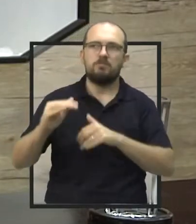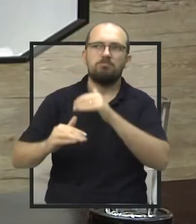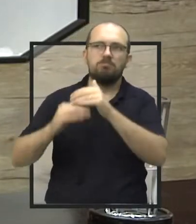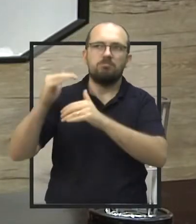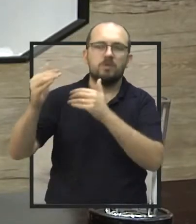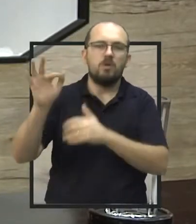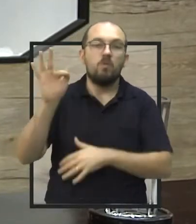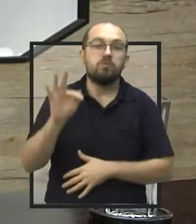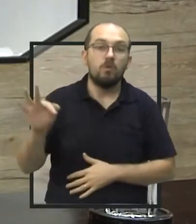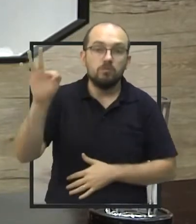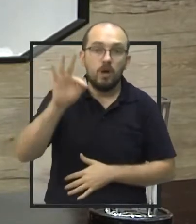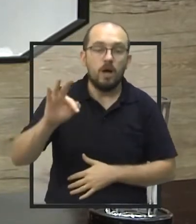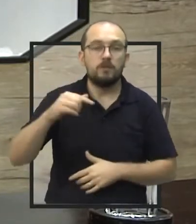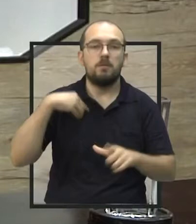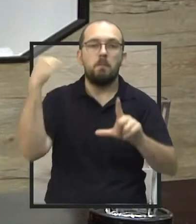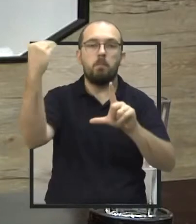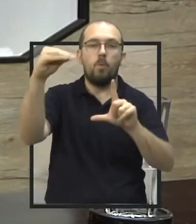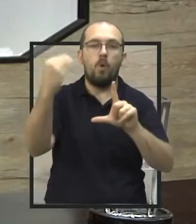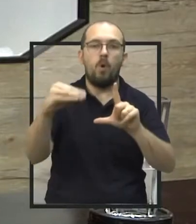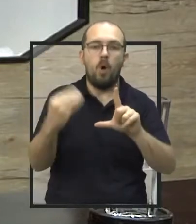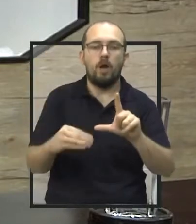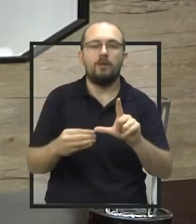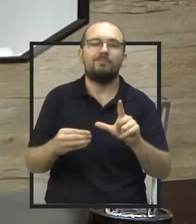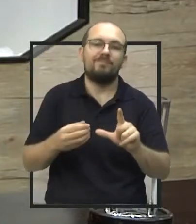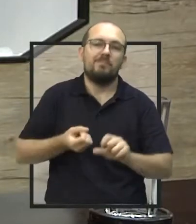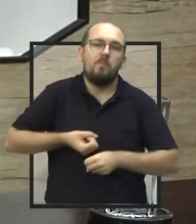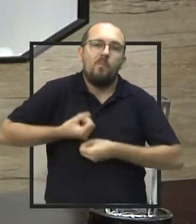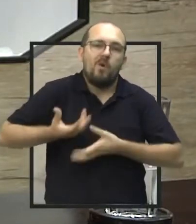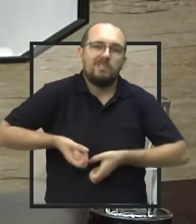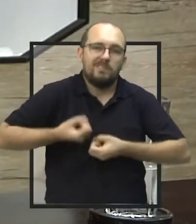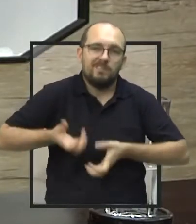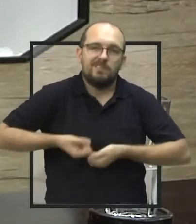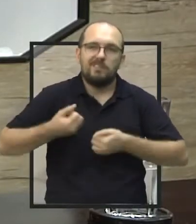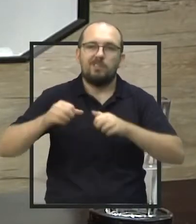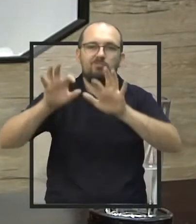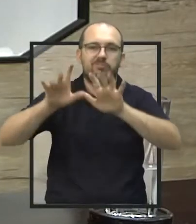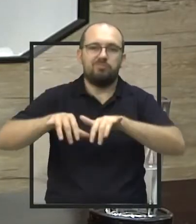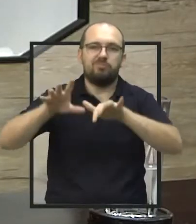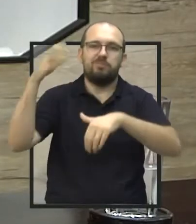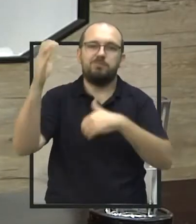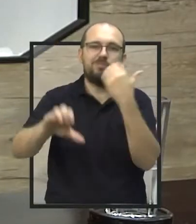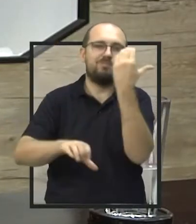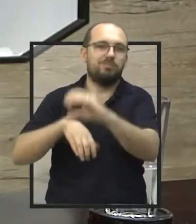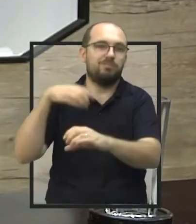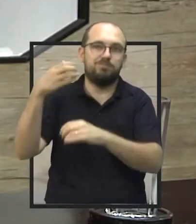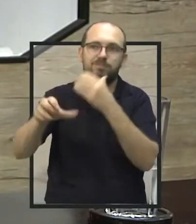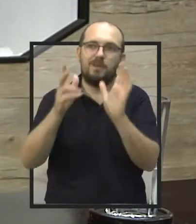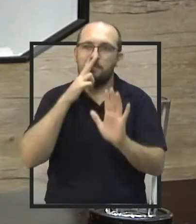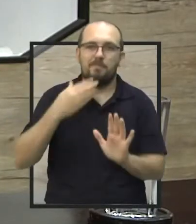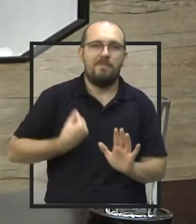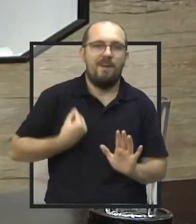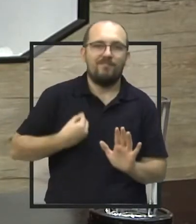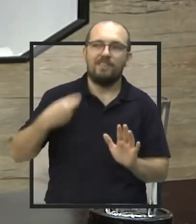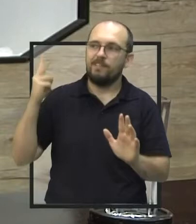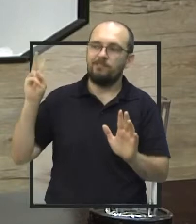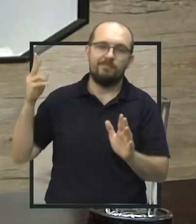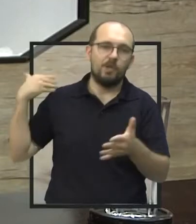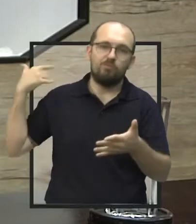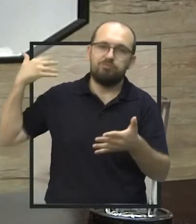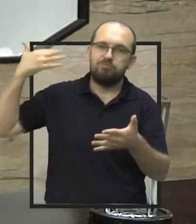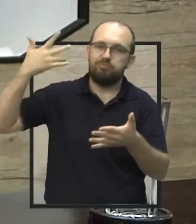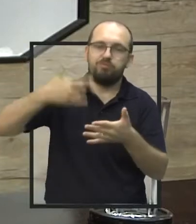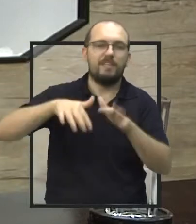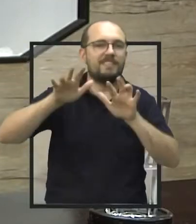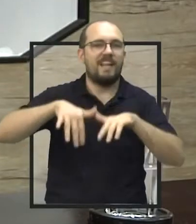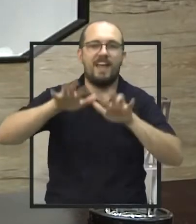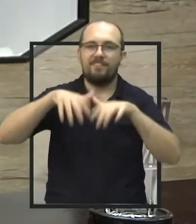eu manifestei essa vontade, meus pais sempre me incentivaram, então eu acho que isso é tão importante, né, dentro de casa, e